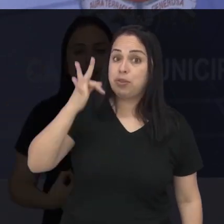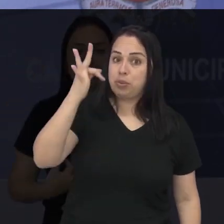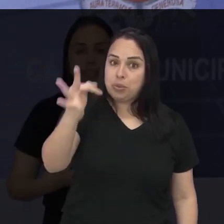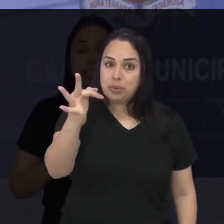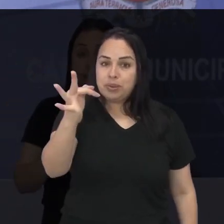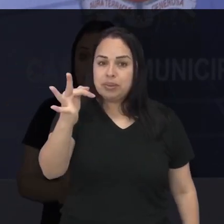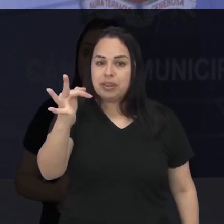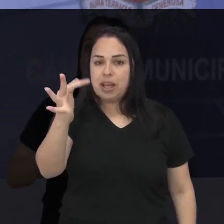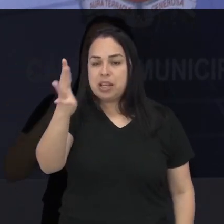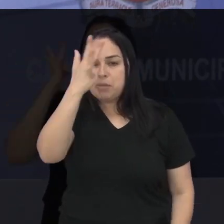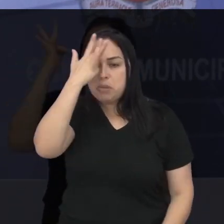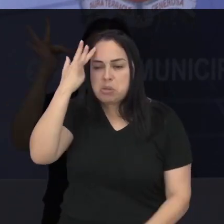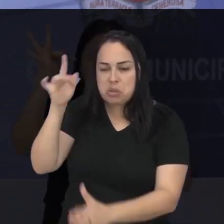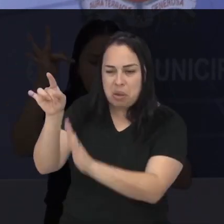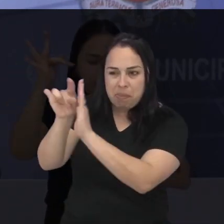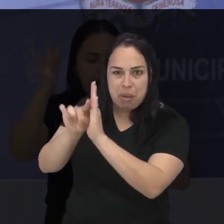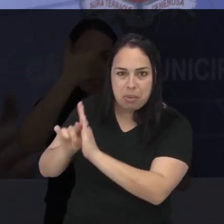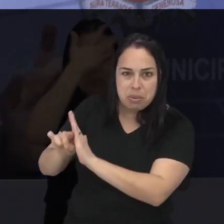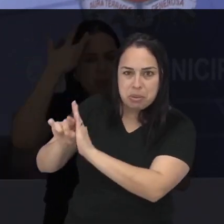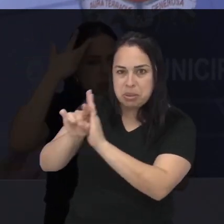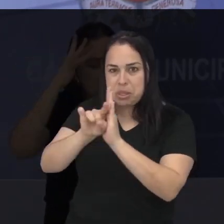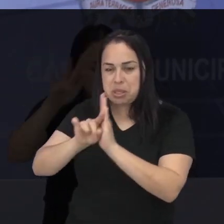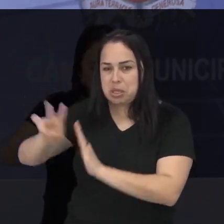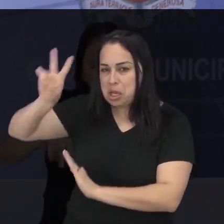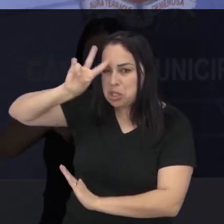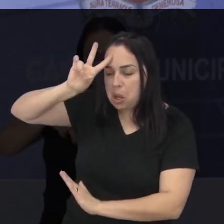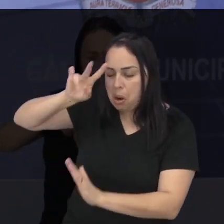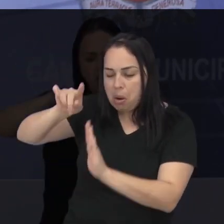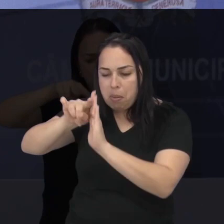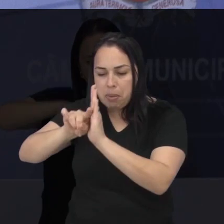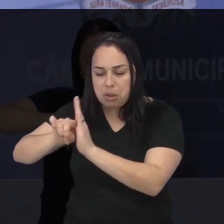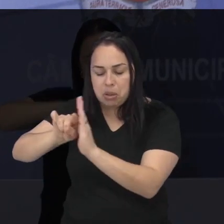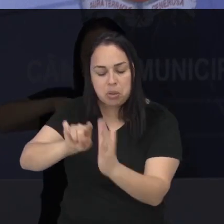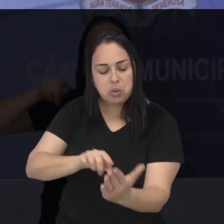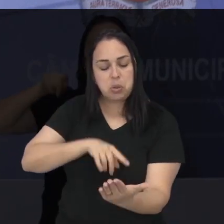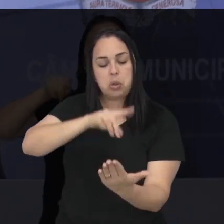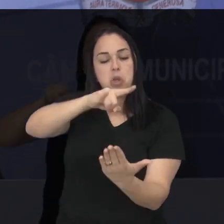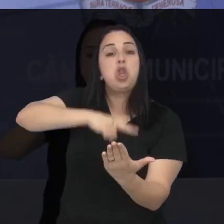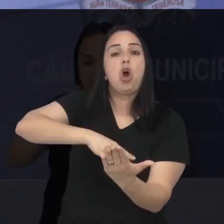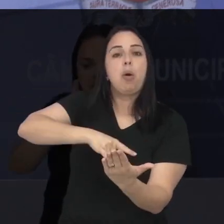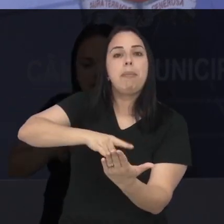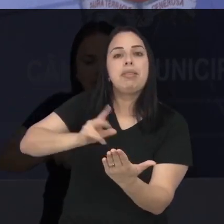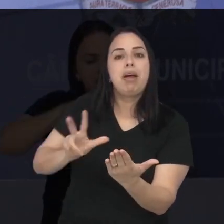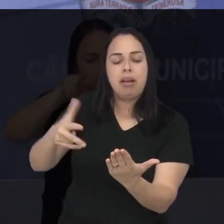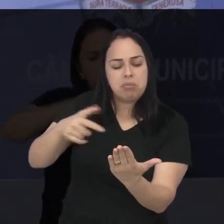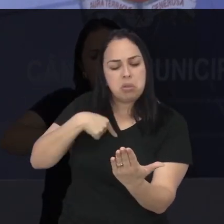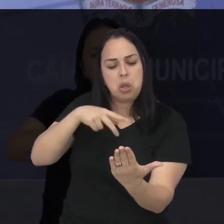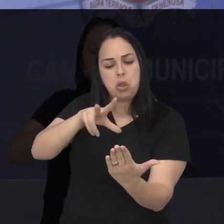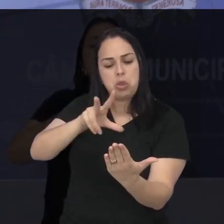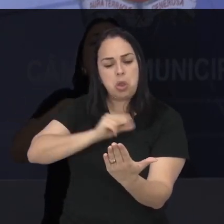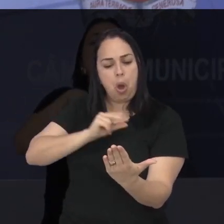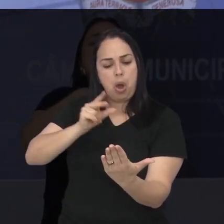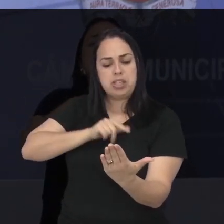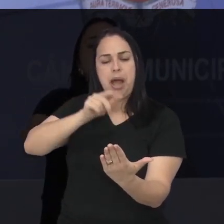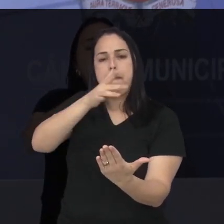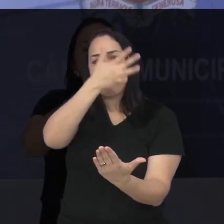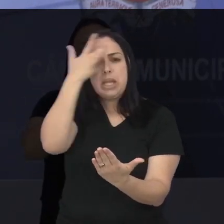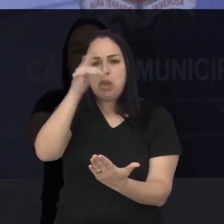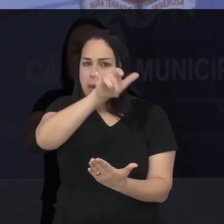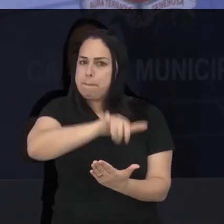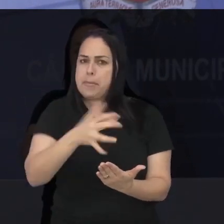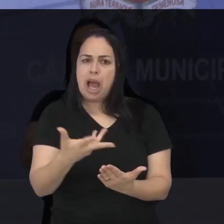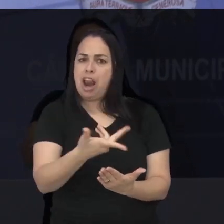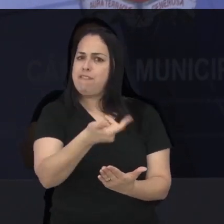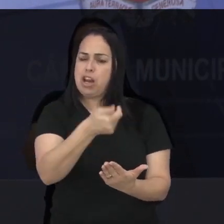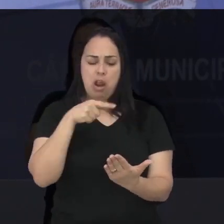na frente eles vão olhar, os historiadores, os pesquisadores vão dizer: que pessoa maravilhosa foi